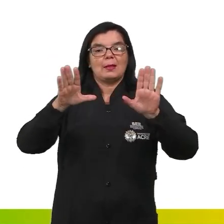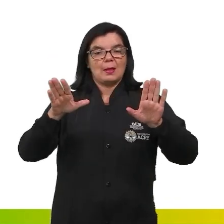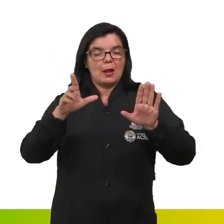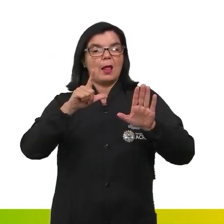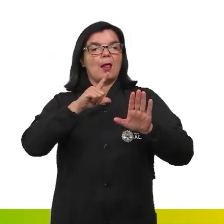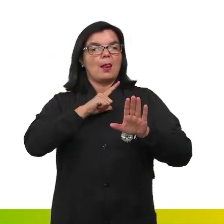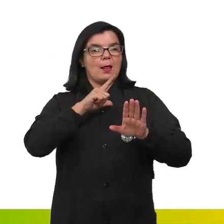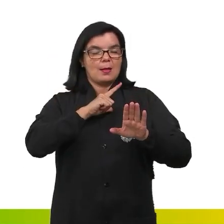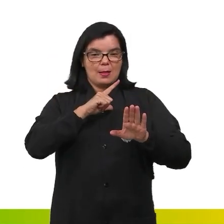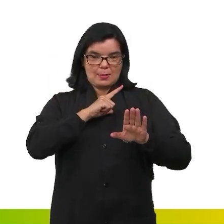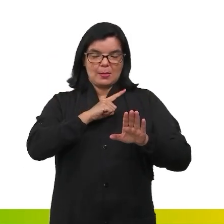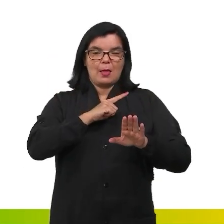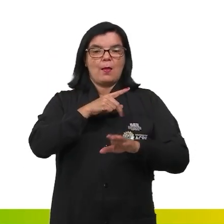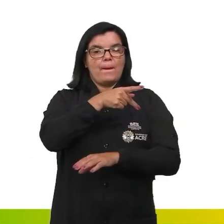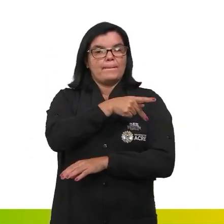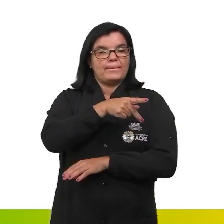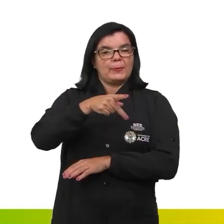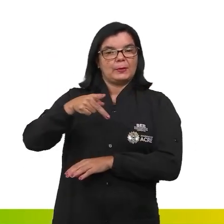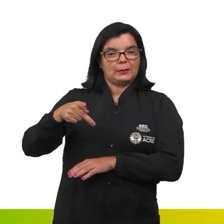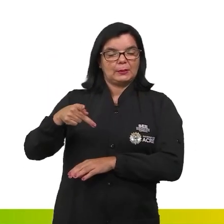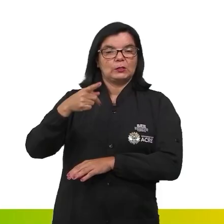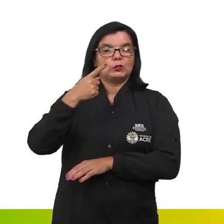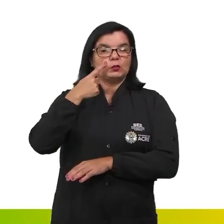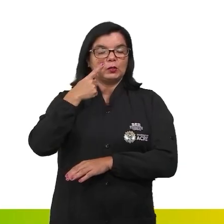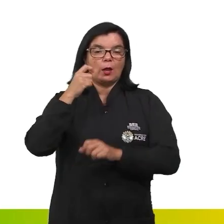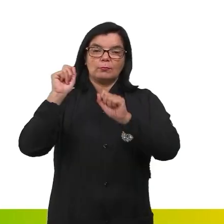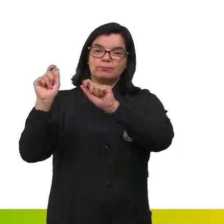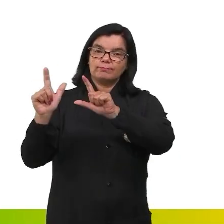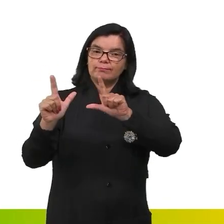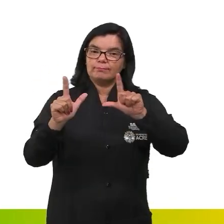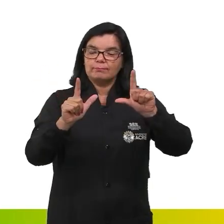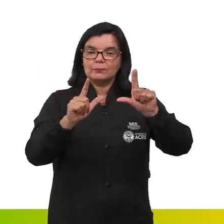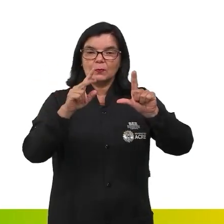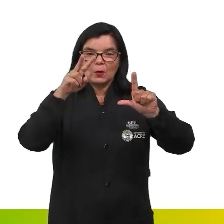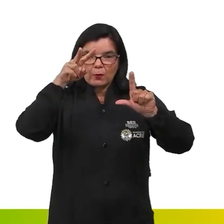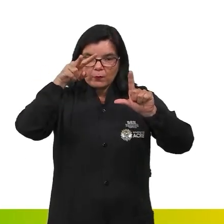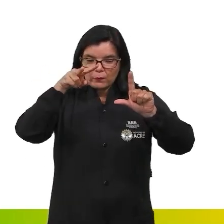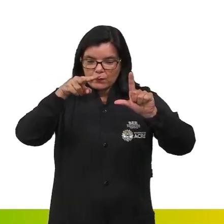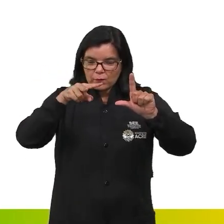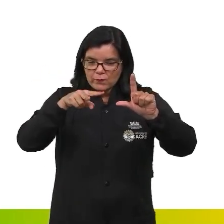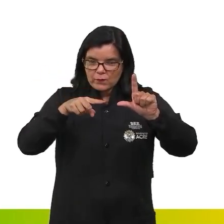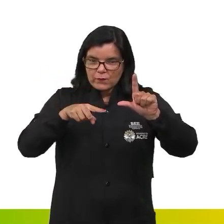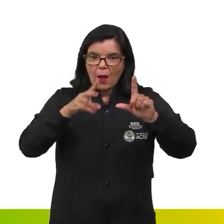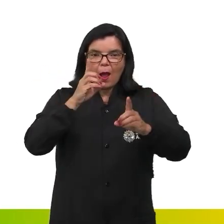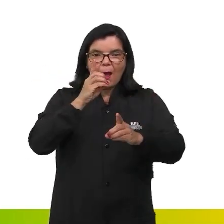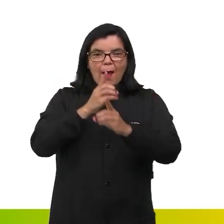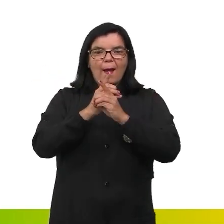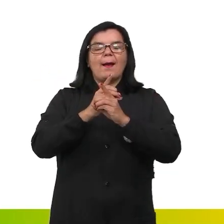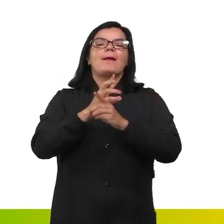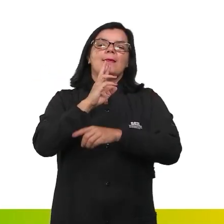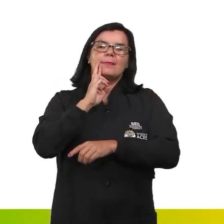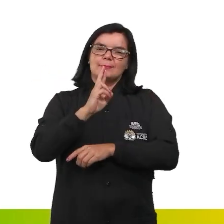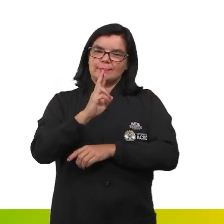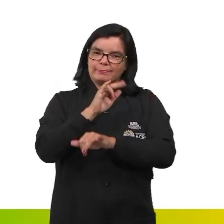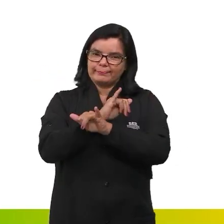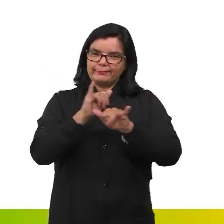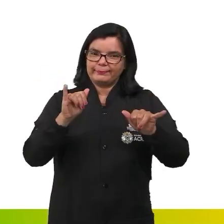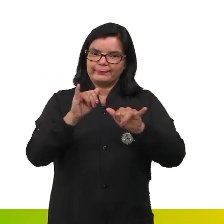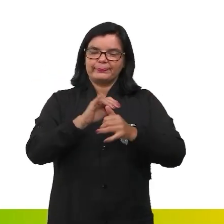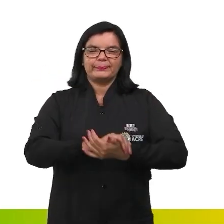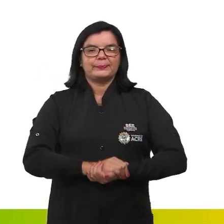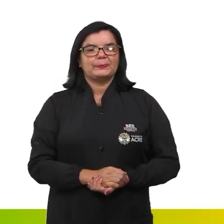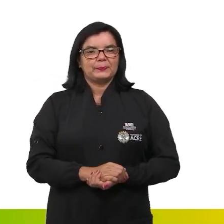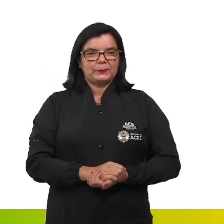uma república presidencialista. Basta você ir lá no slide e rever de novo lá a Bolívia, você vai ver essa informação.